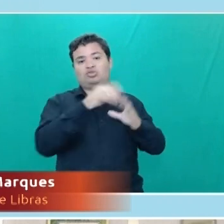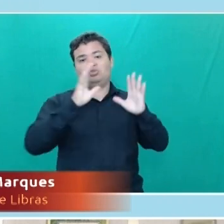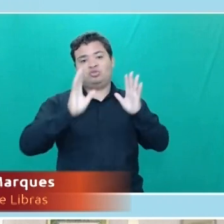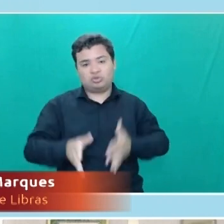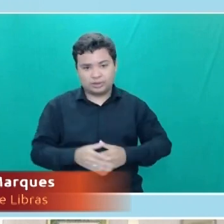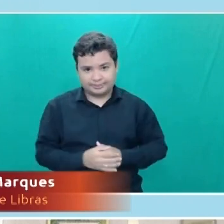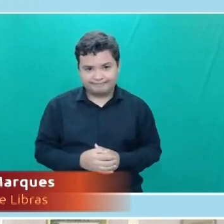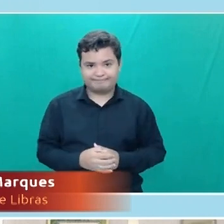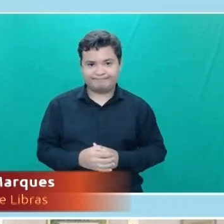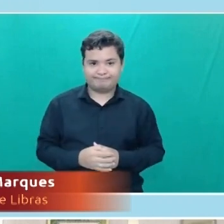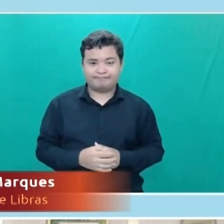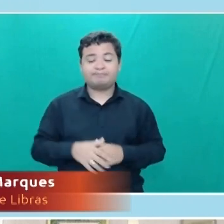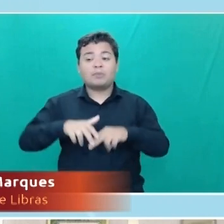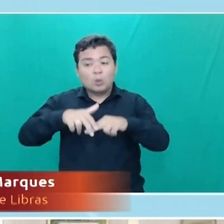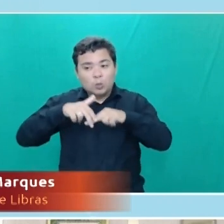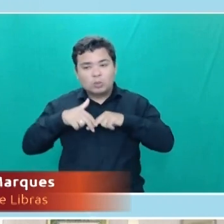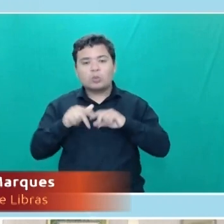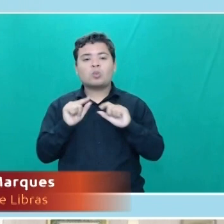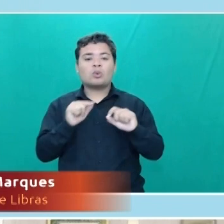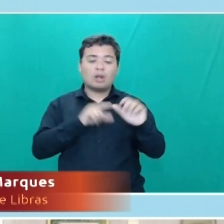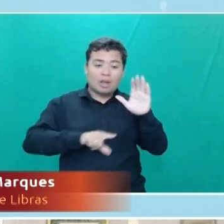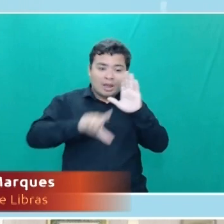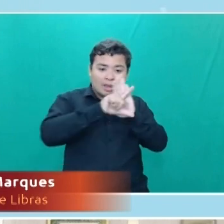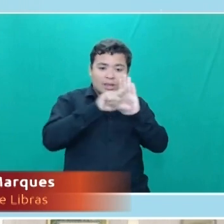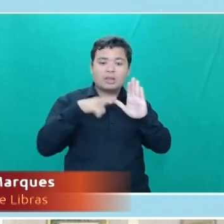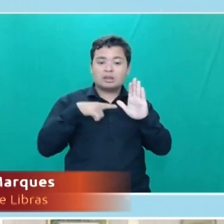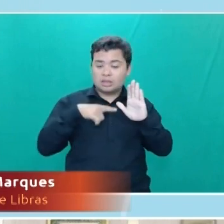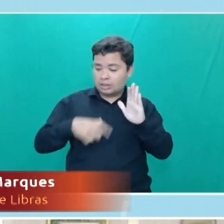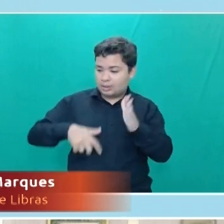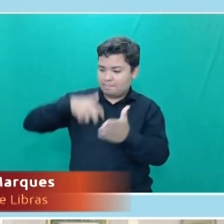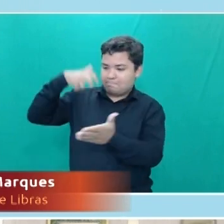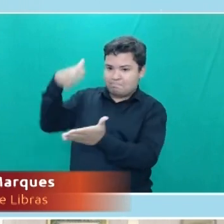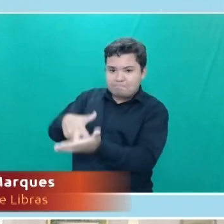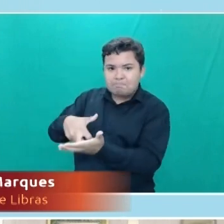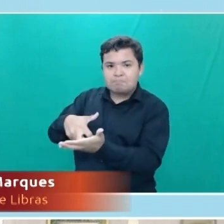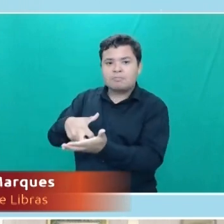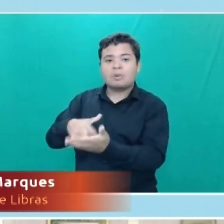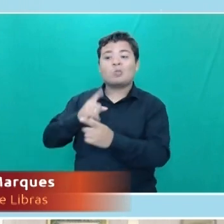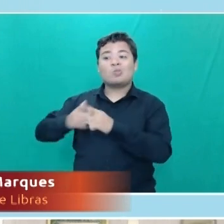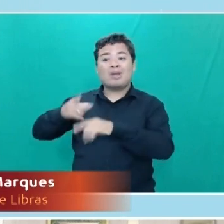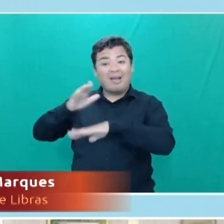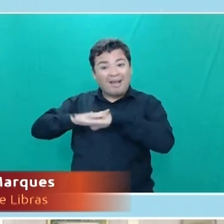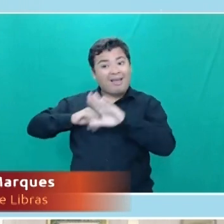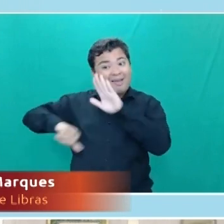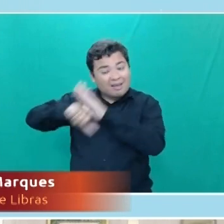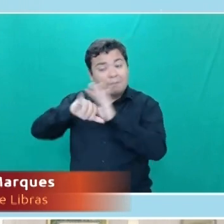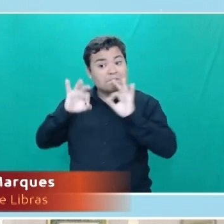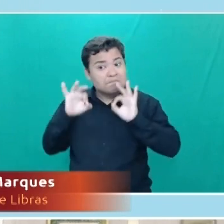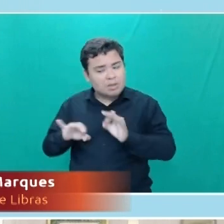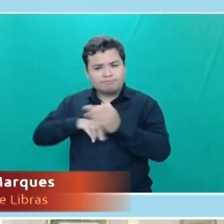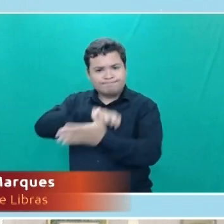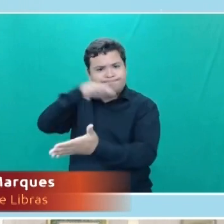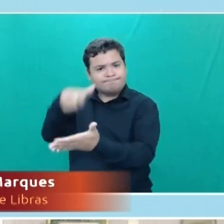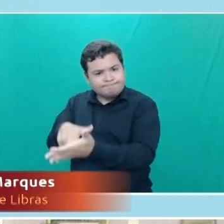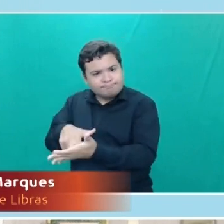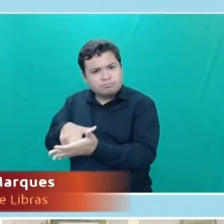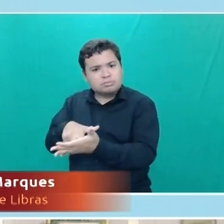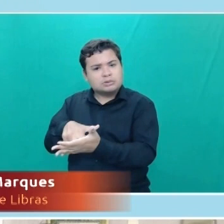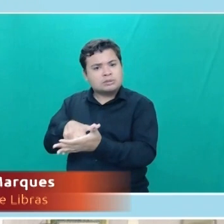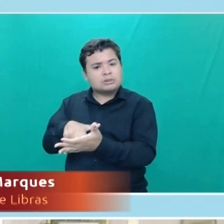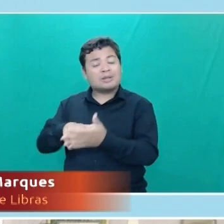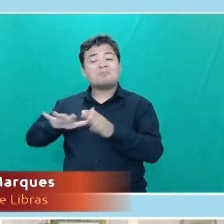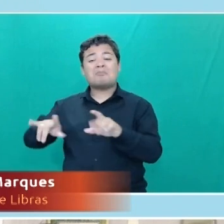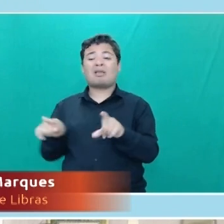para a par da legislação que vai dar uma resposta penal para esses crimes praticados, a gente tem que caminhar também no sentido